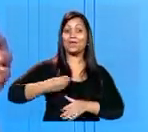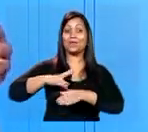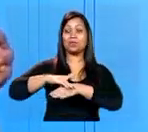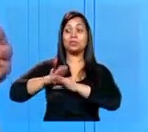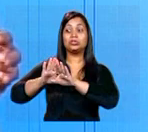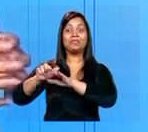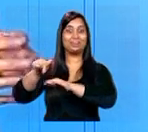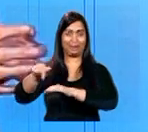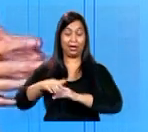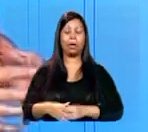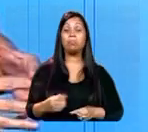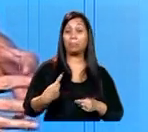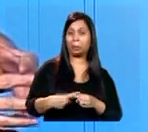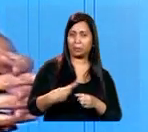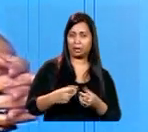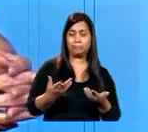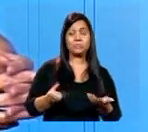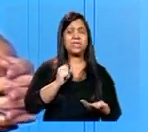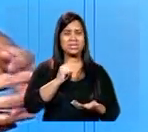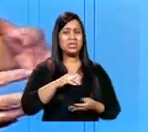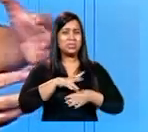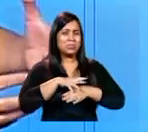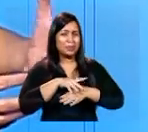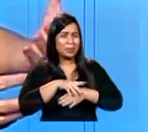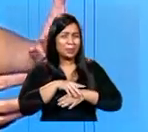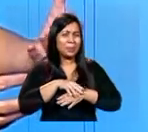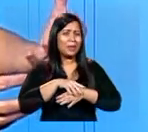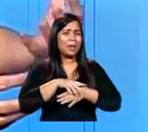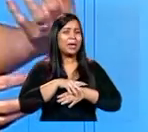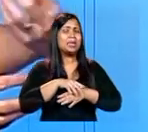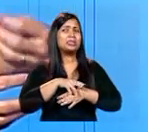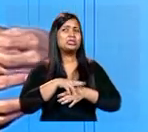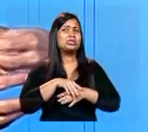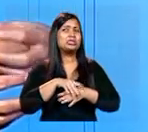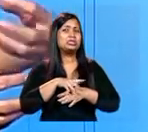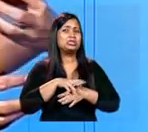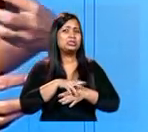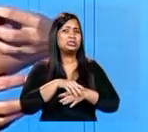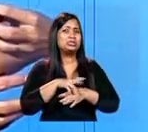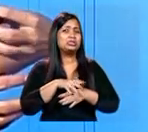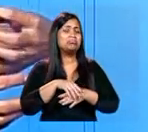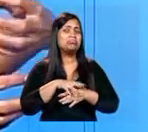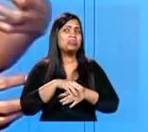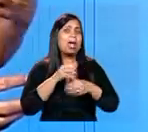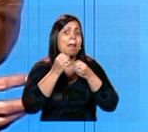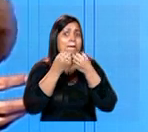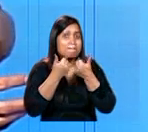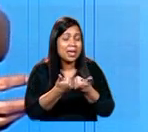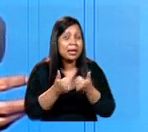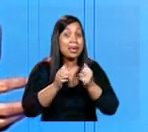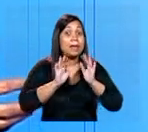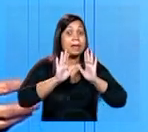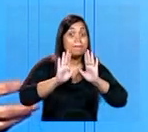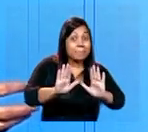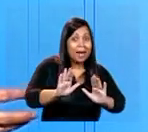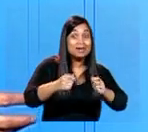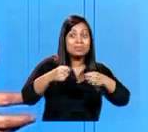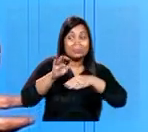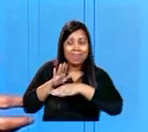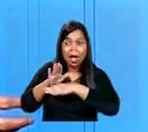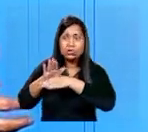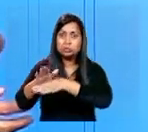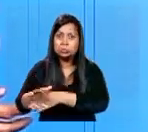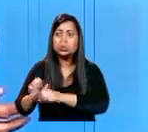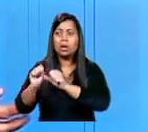está com uma estabilidade clínica, se ele é um paciente que tem condições clínicas, que ele está bem, mas ele precisa de uma assistência,